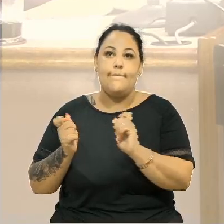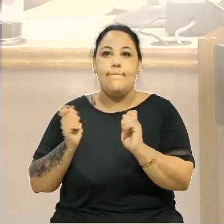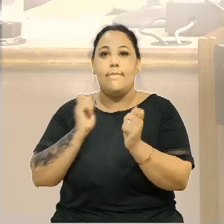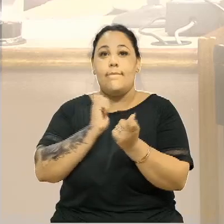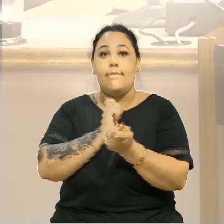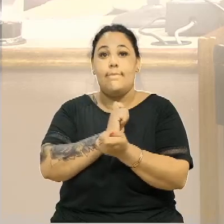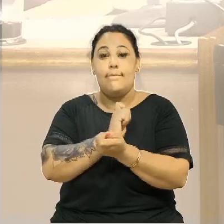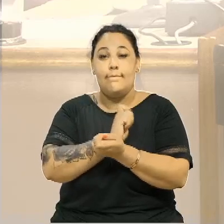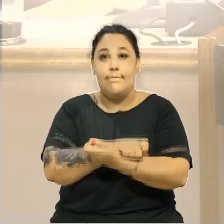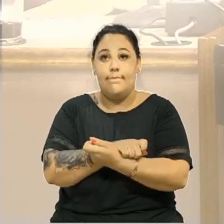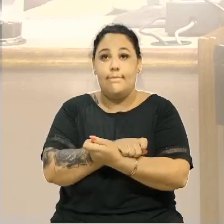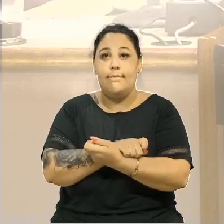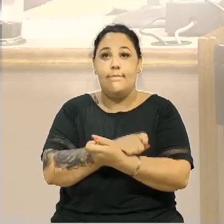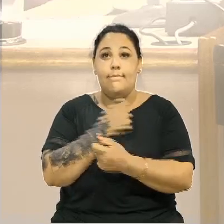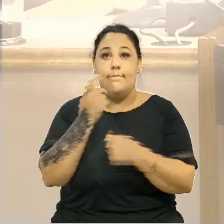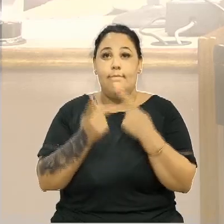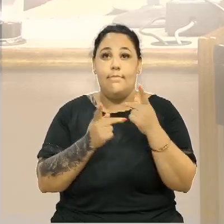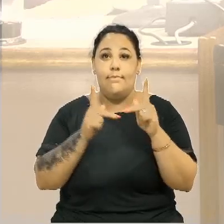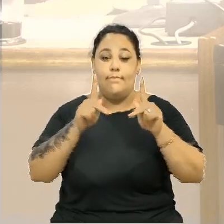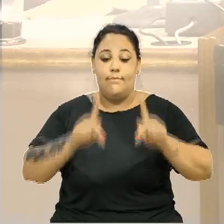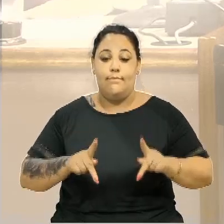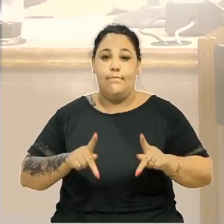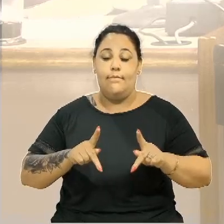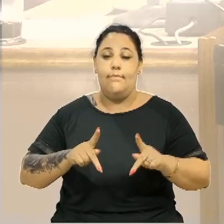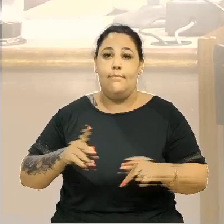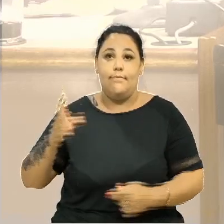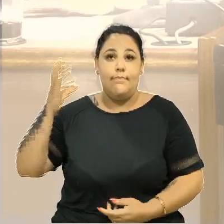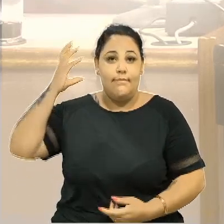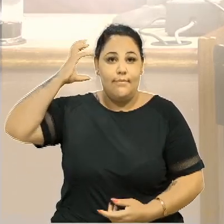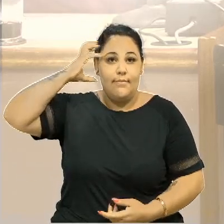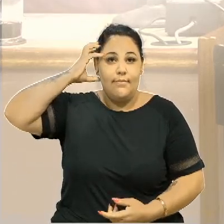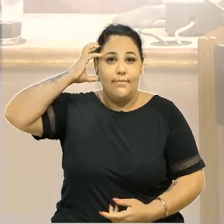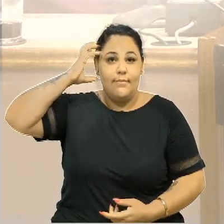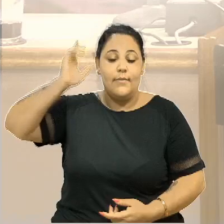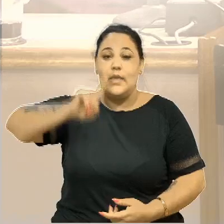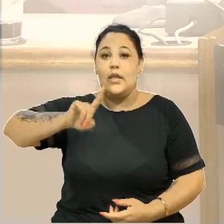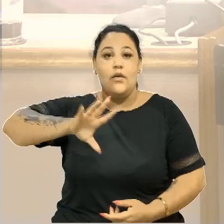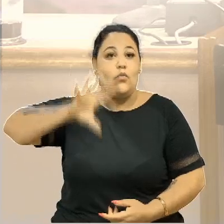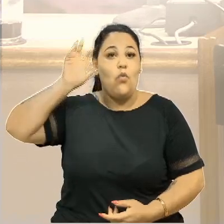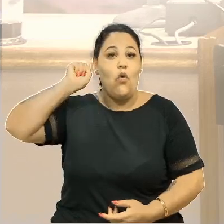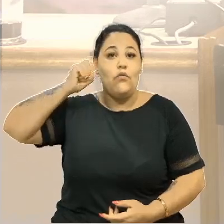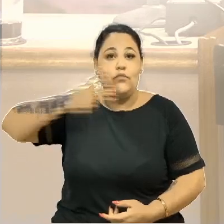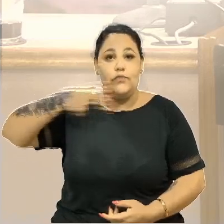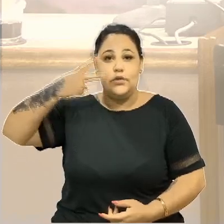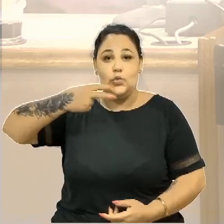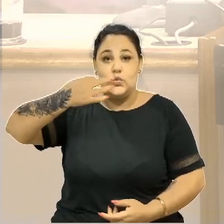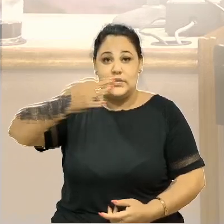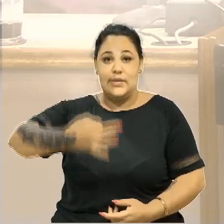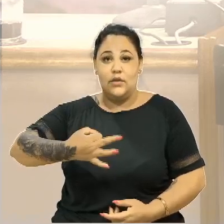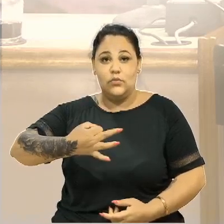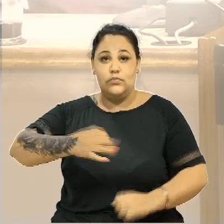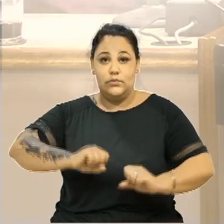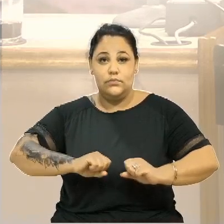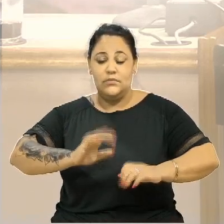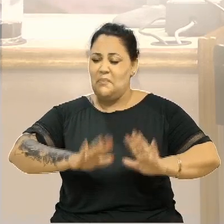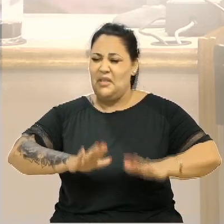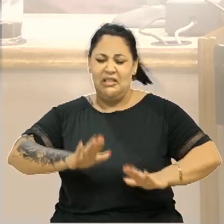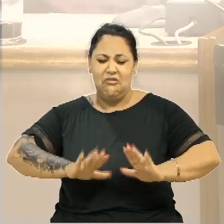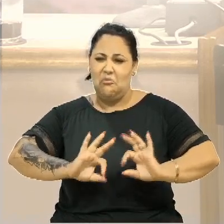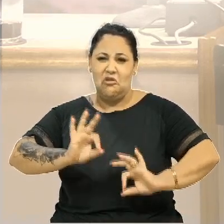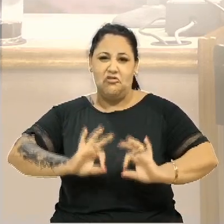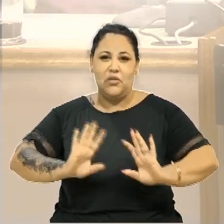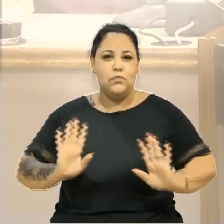colunistas e radialistas, né, que não escutam a versão do vereador, independente do projeto,